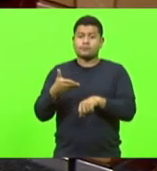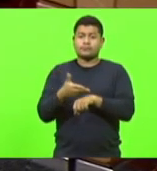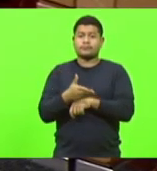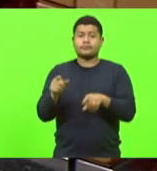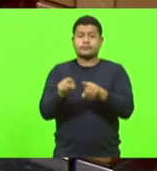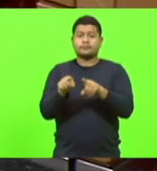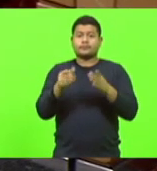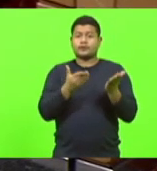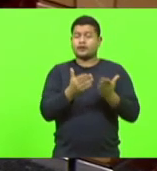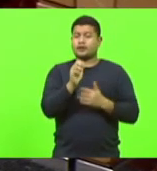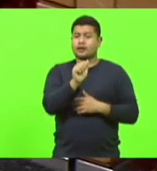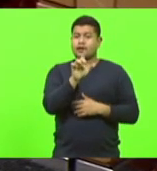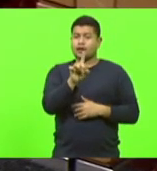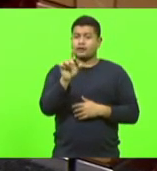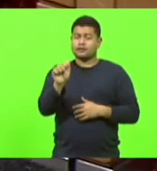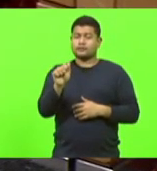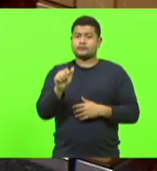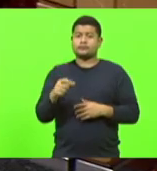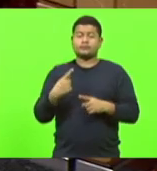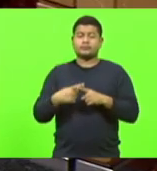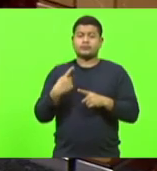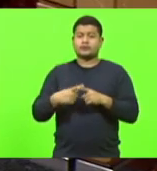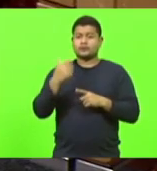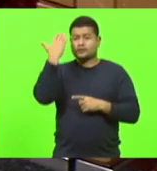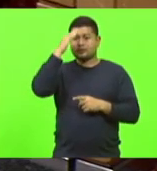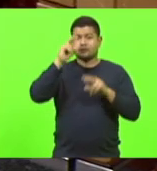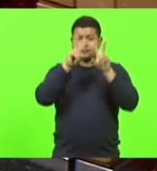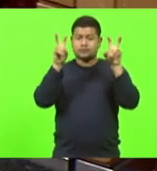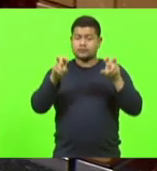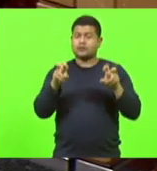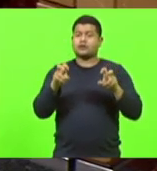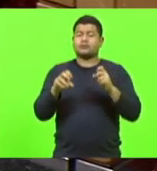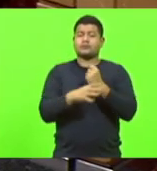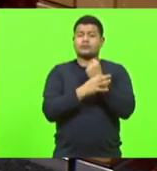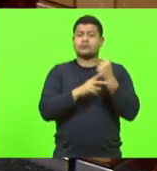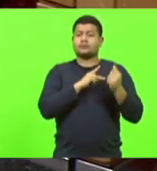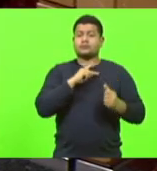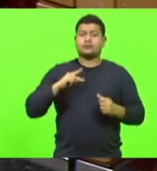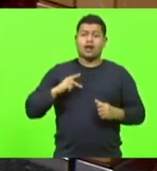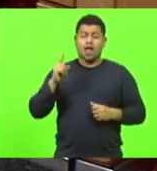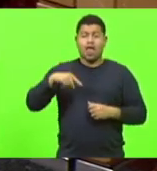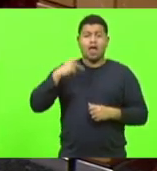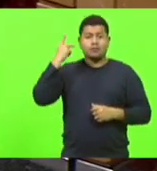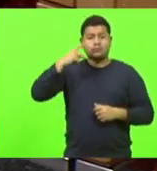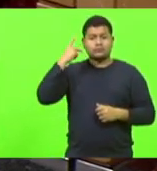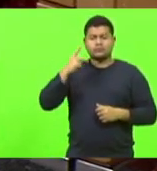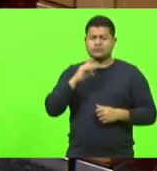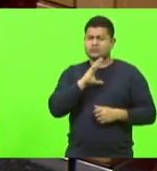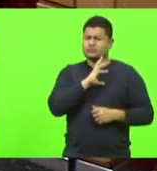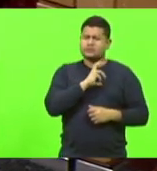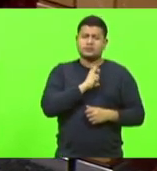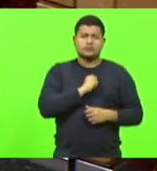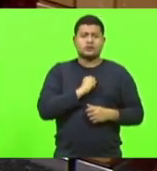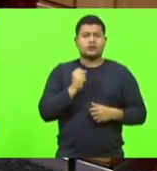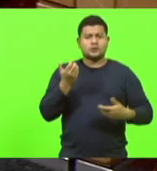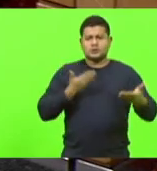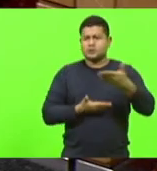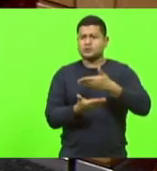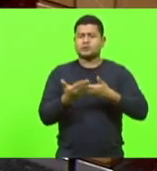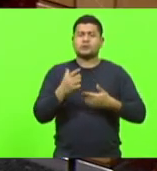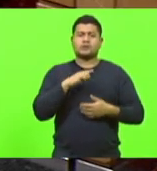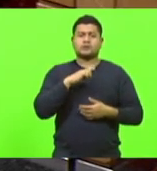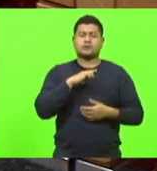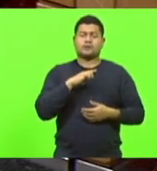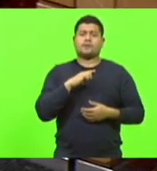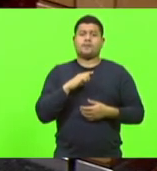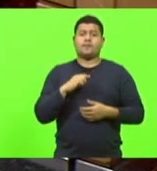como a deputada ada de Luca essa causa da Segurança Pública é uma política que nos apaixona que nos envolvem e eu com os 40